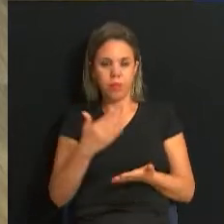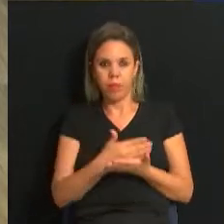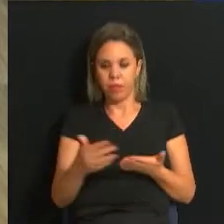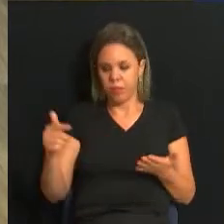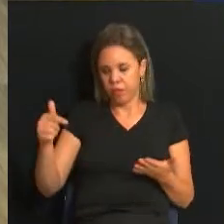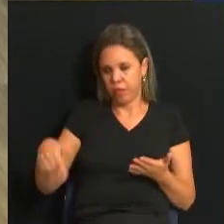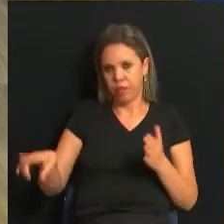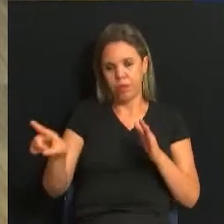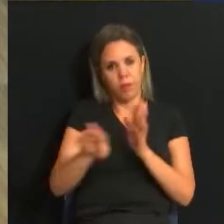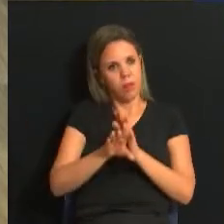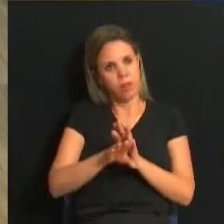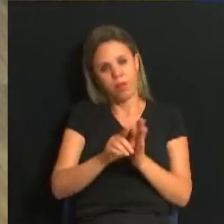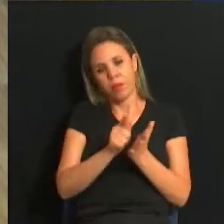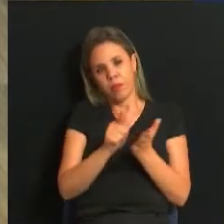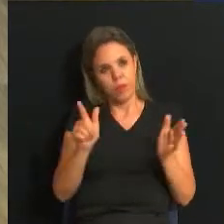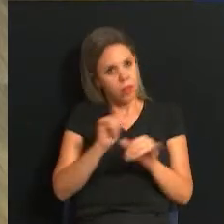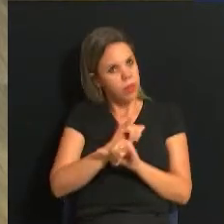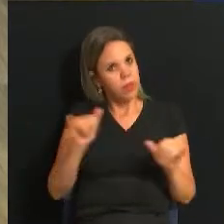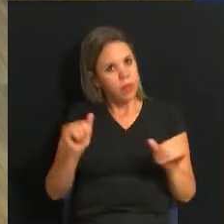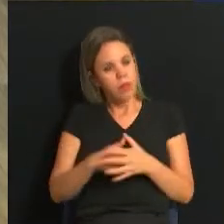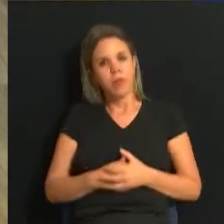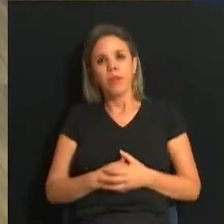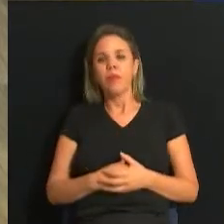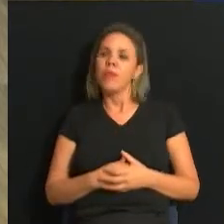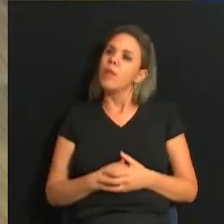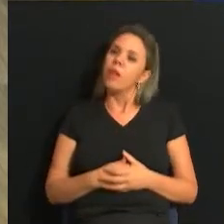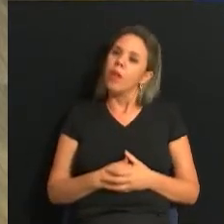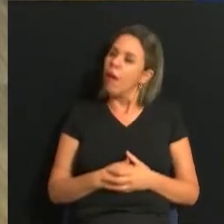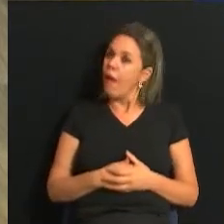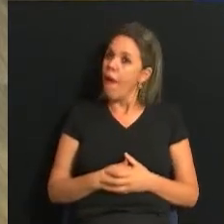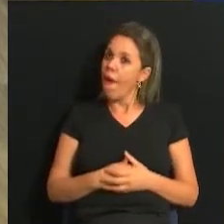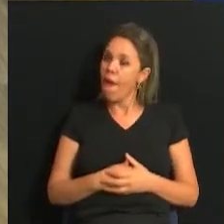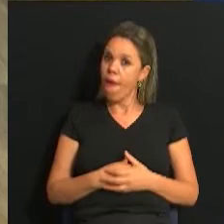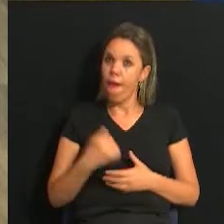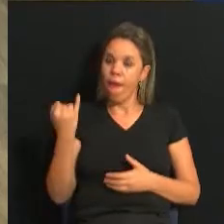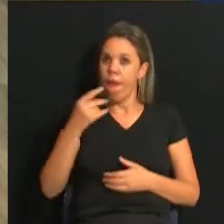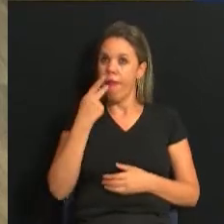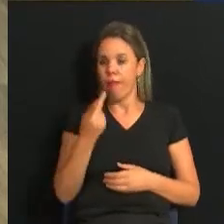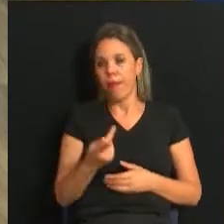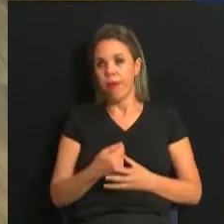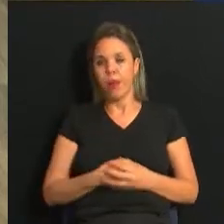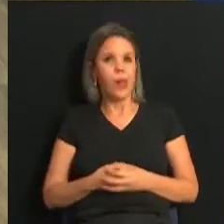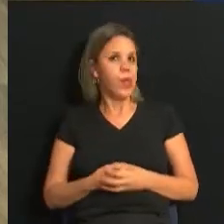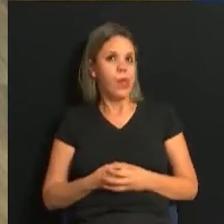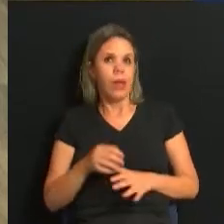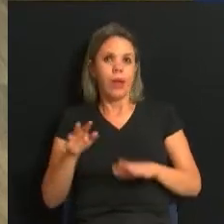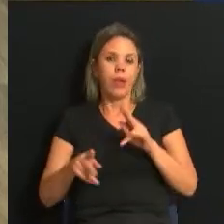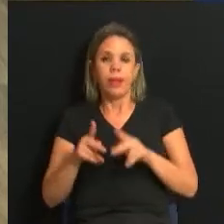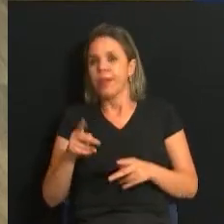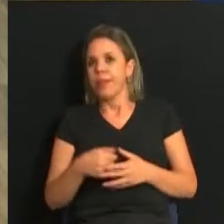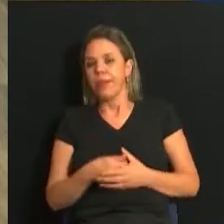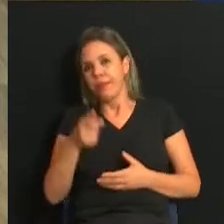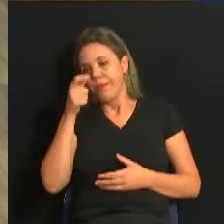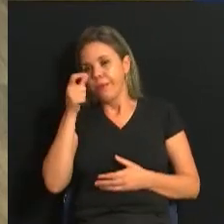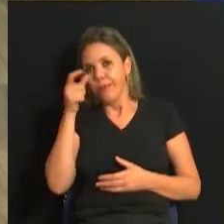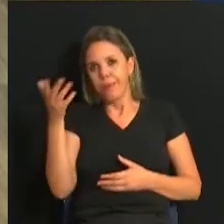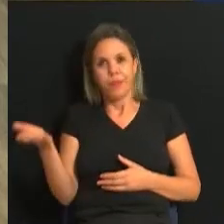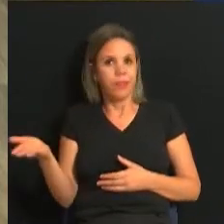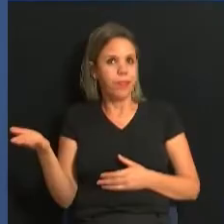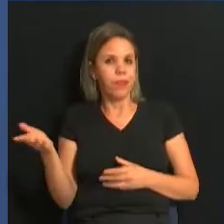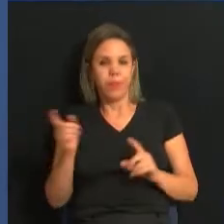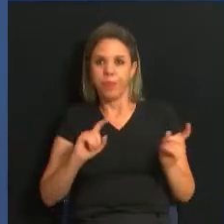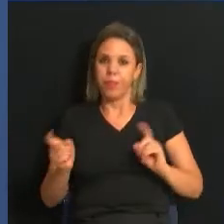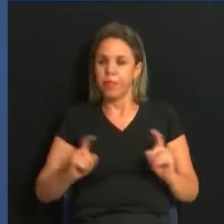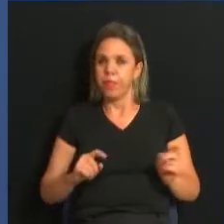chega com o nosso Câmara Notícia. Gabriel, o importante salientar é que às vezes as pessoas assistem às reuniões e